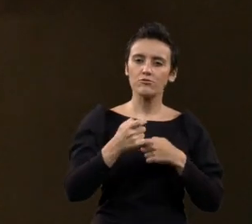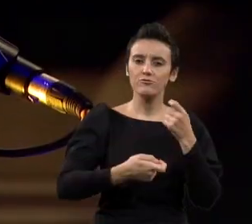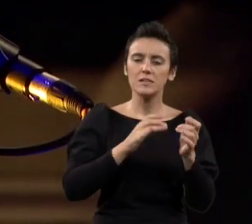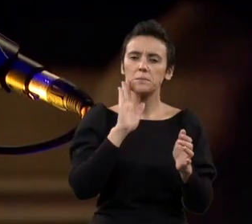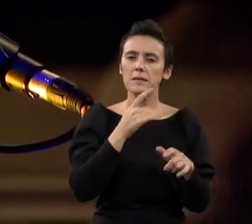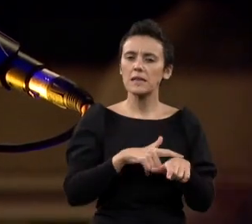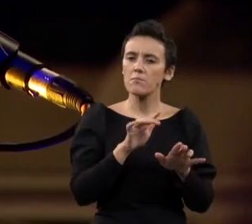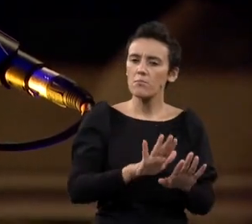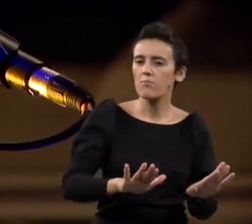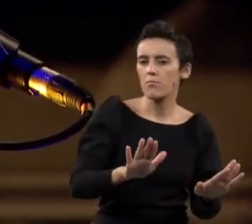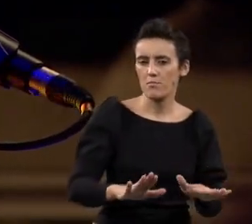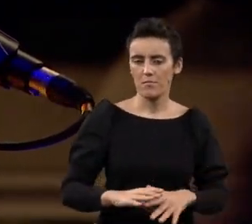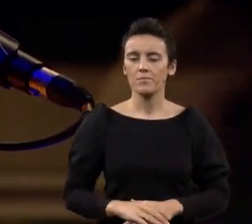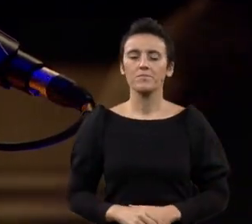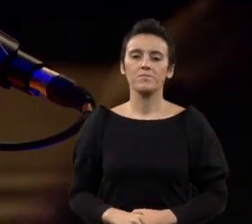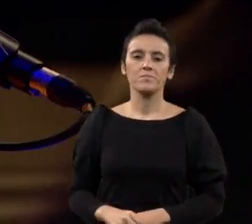preciso.